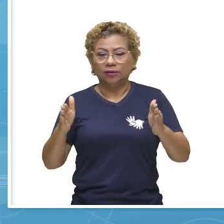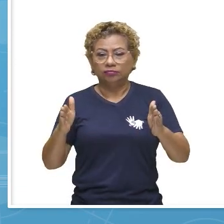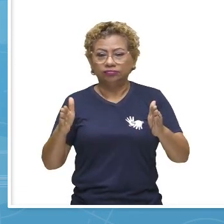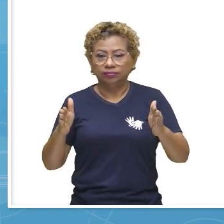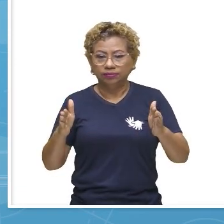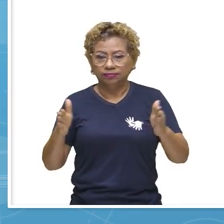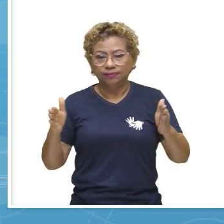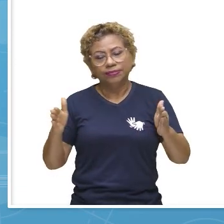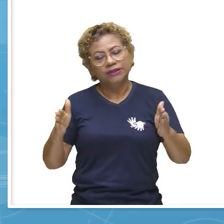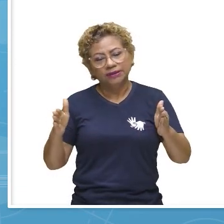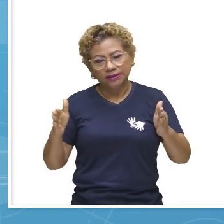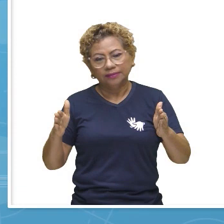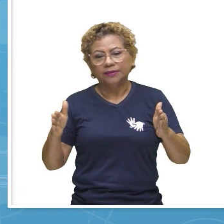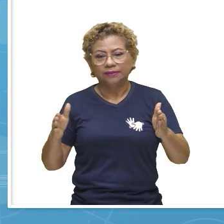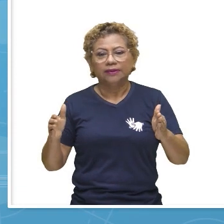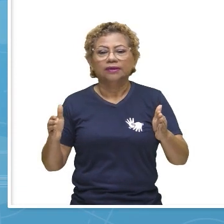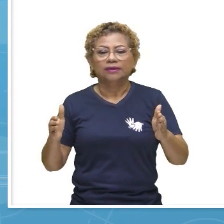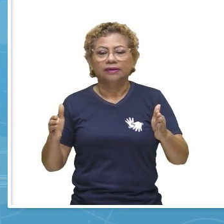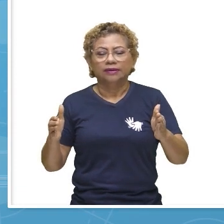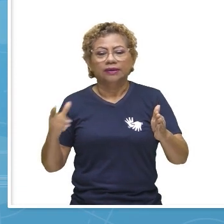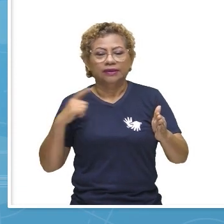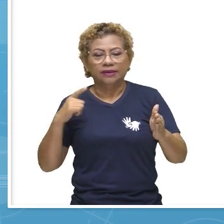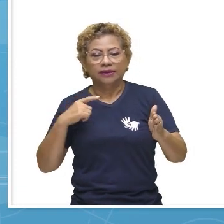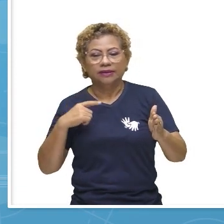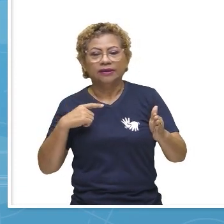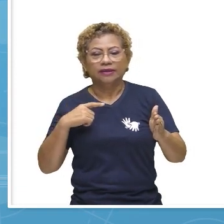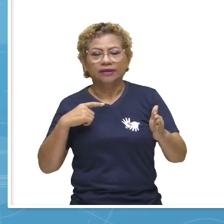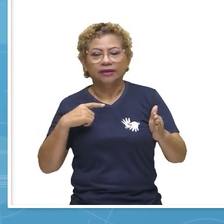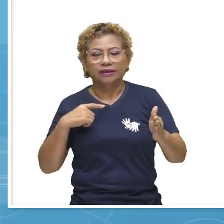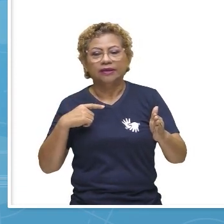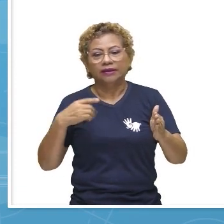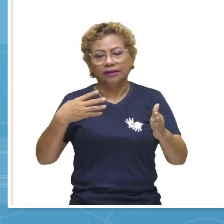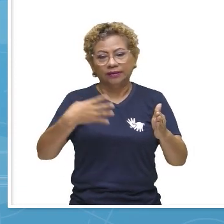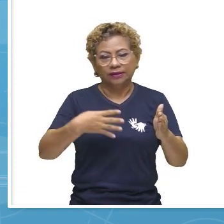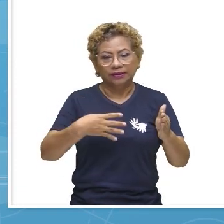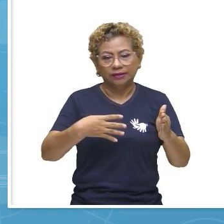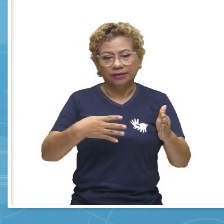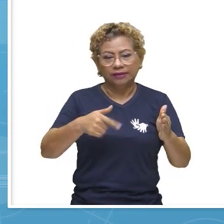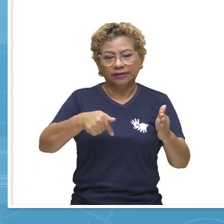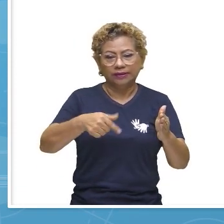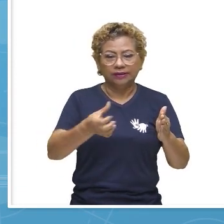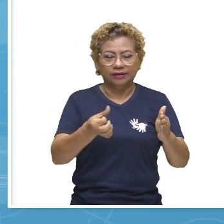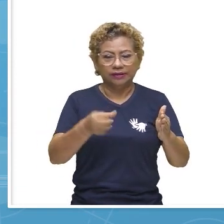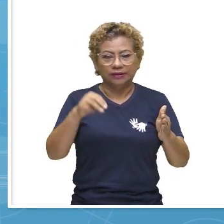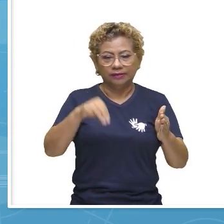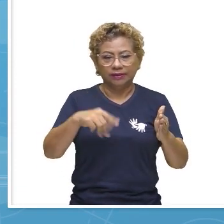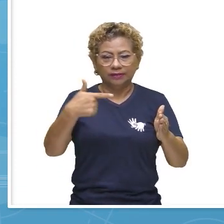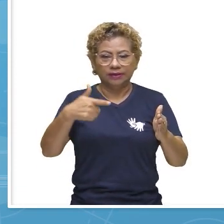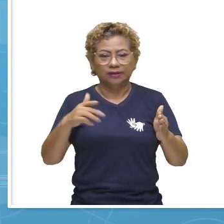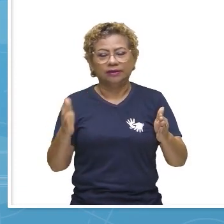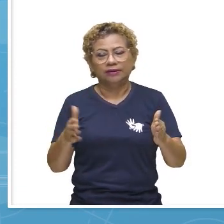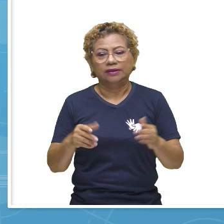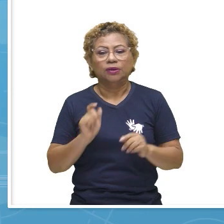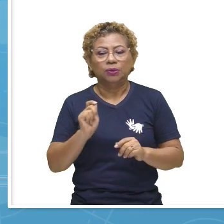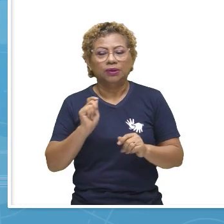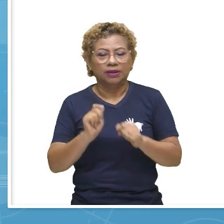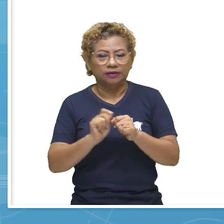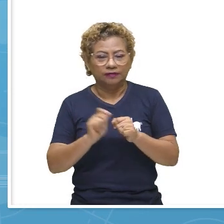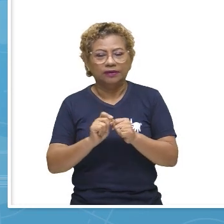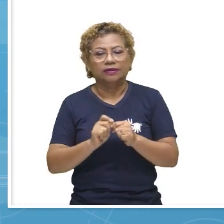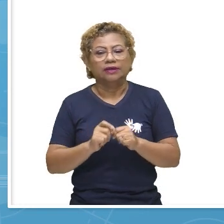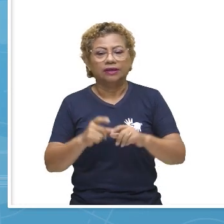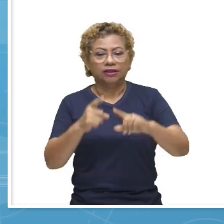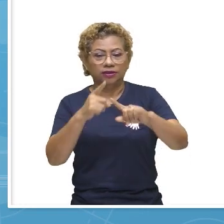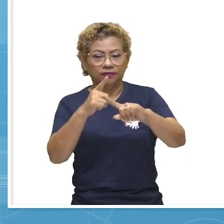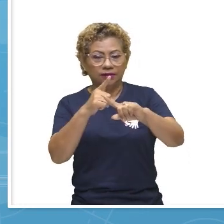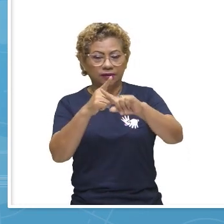476 metros quadrados. E aí, como é que a gente vai resolver isso? Eu tenho que multiplicar esse